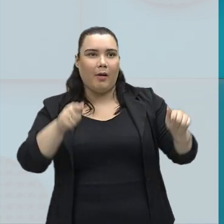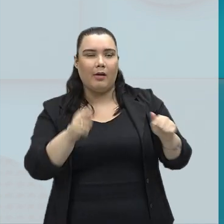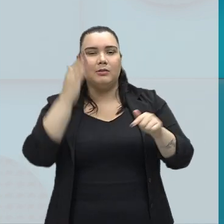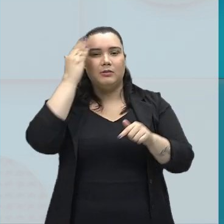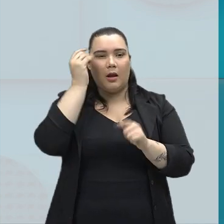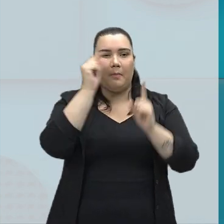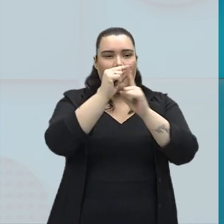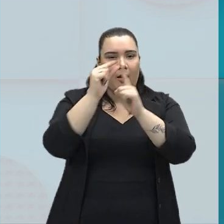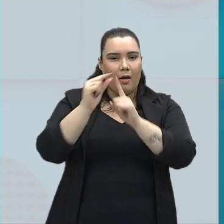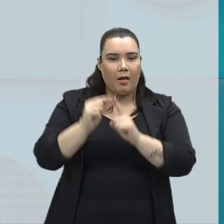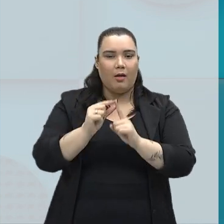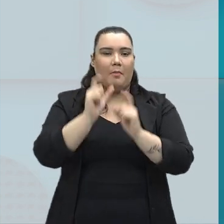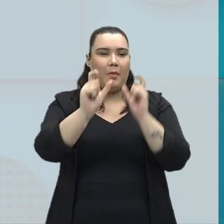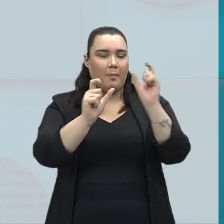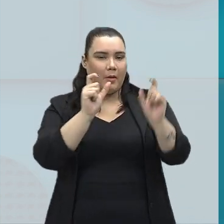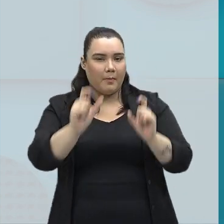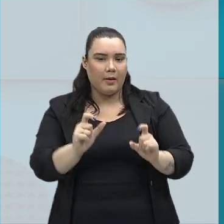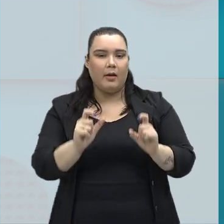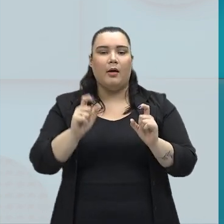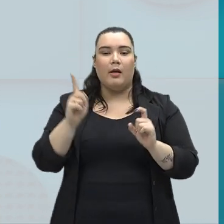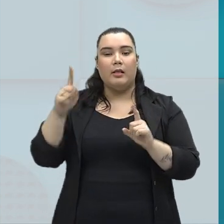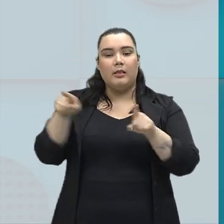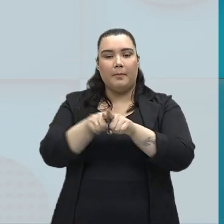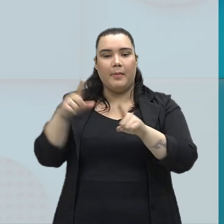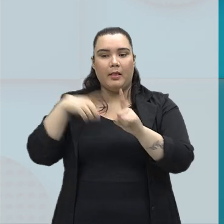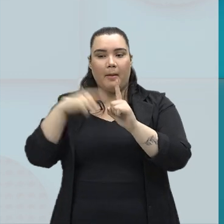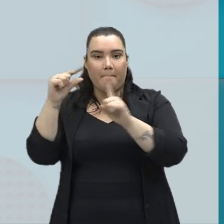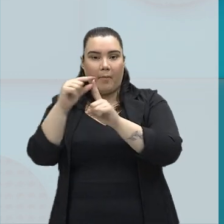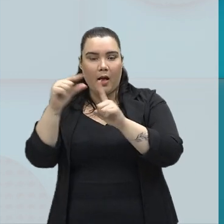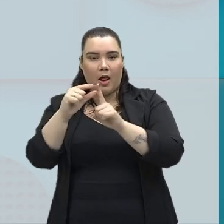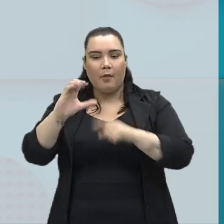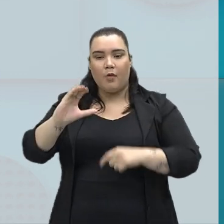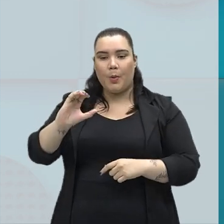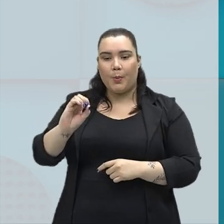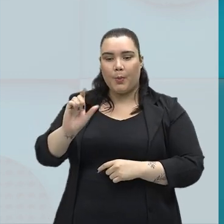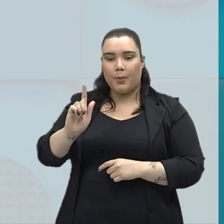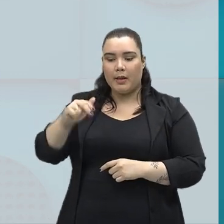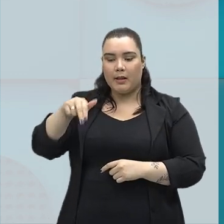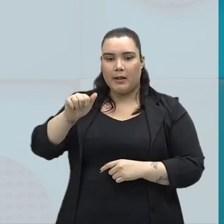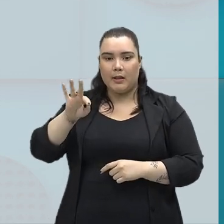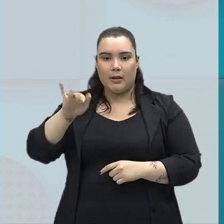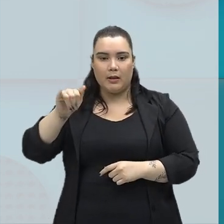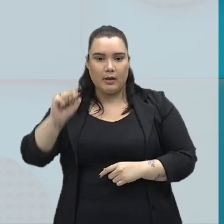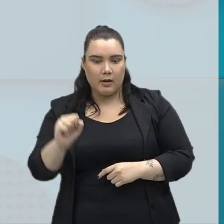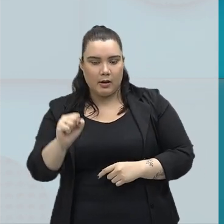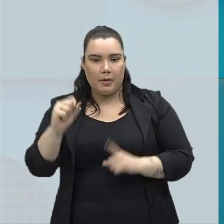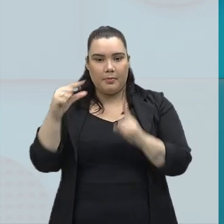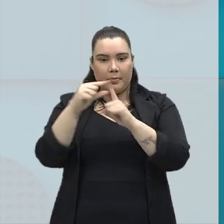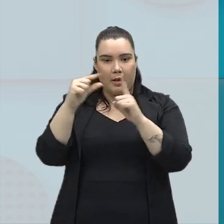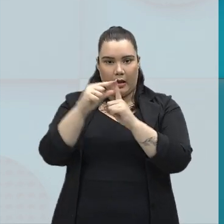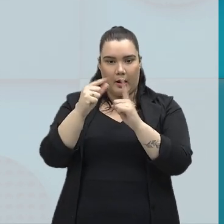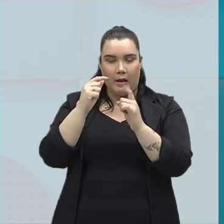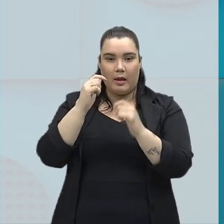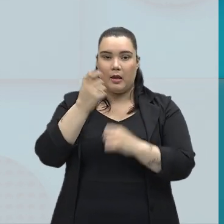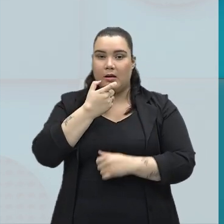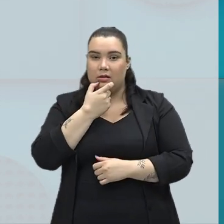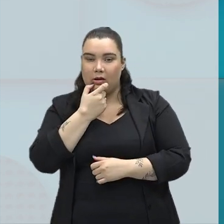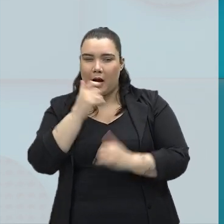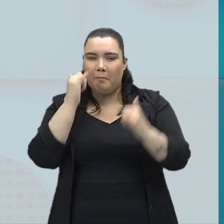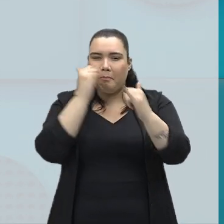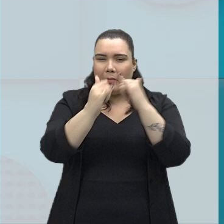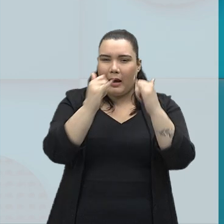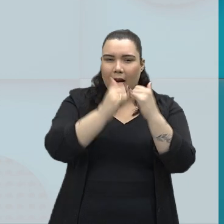tem palavras cognatas, né, que são aquelas palavras em inglês que elas têm a escrita muito, muito parecida